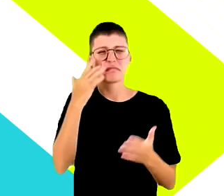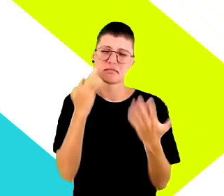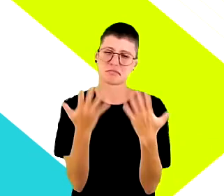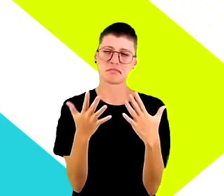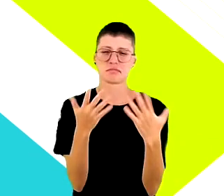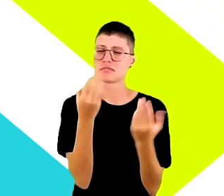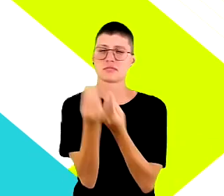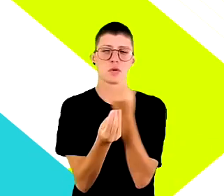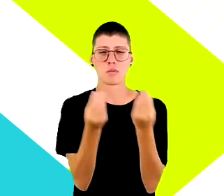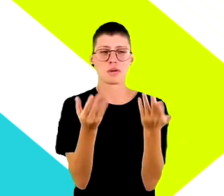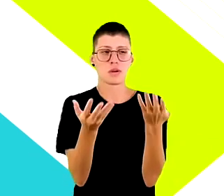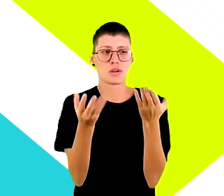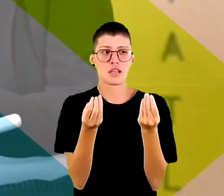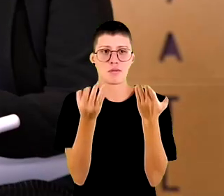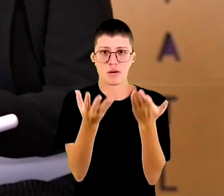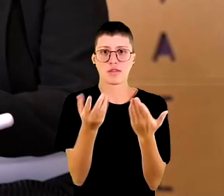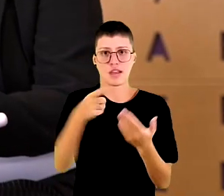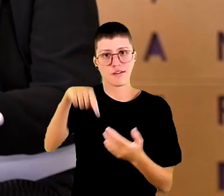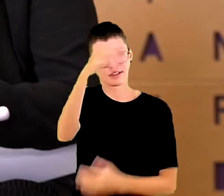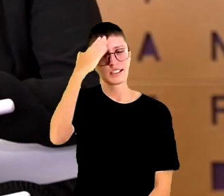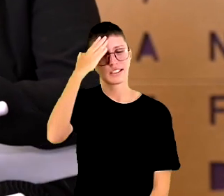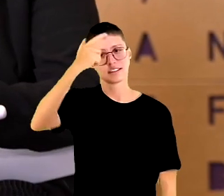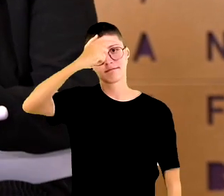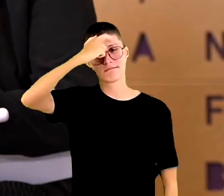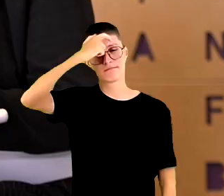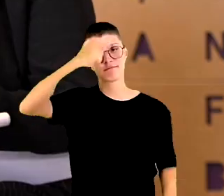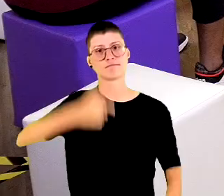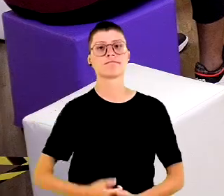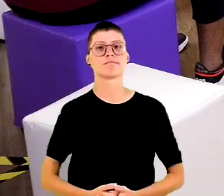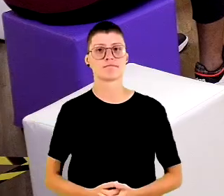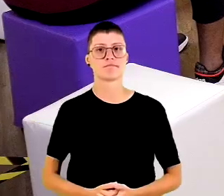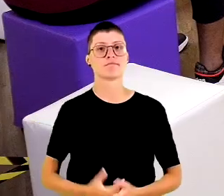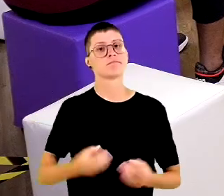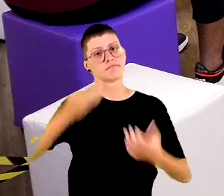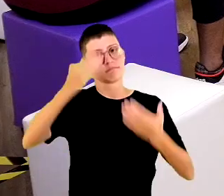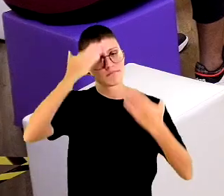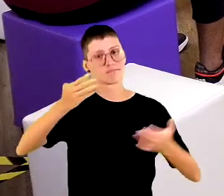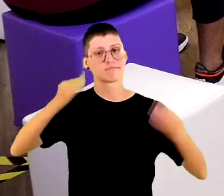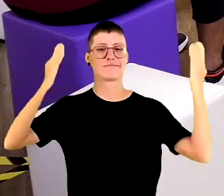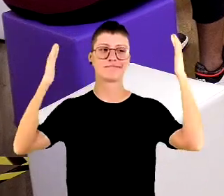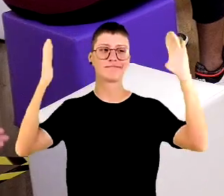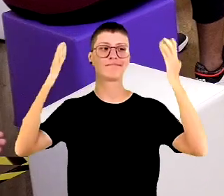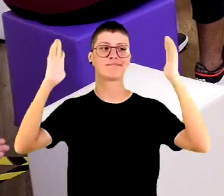queria passar para vocês. Hein. Muito obrigado, Maurício.